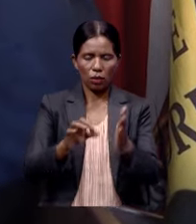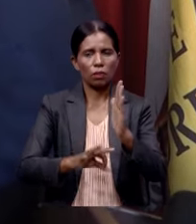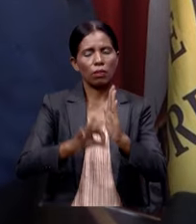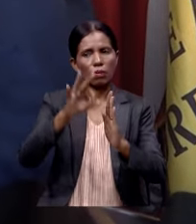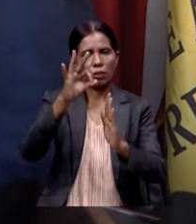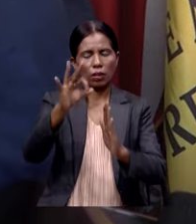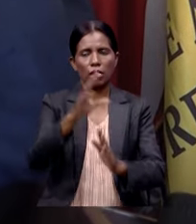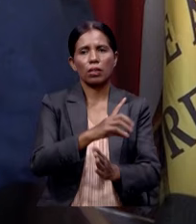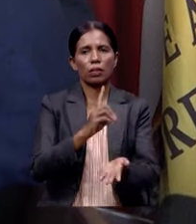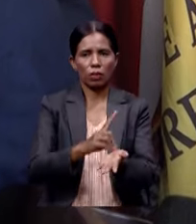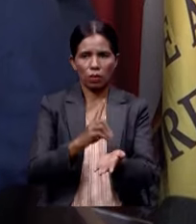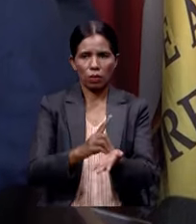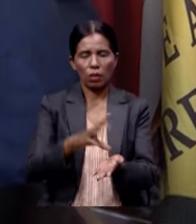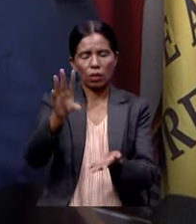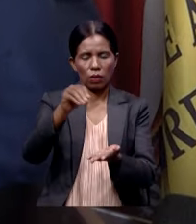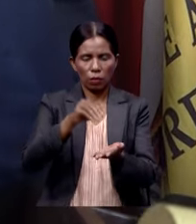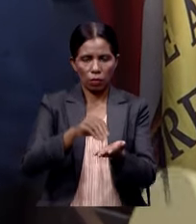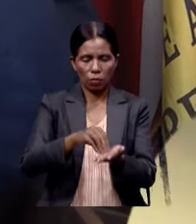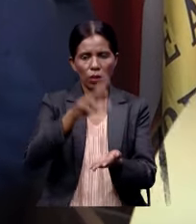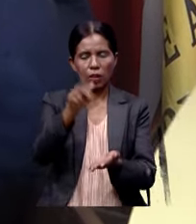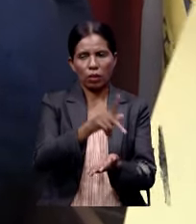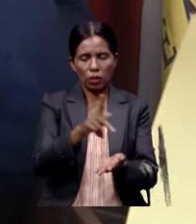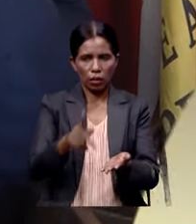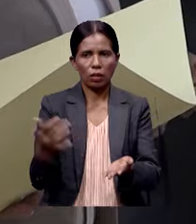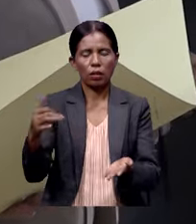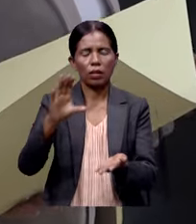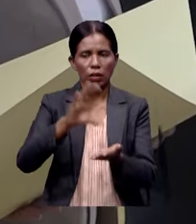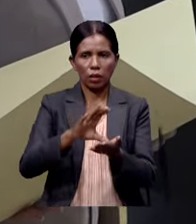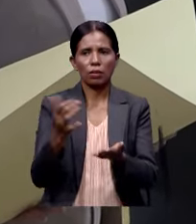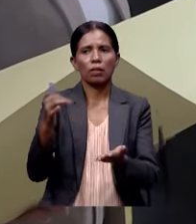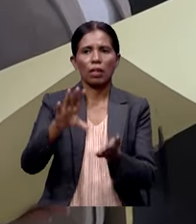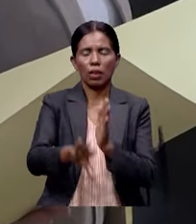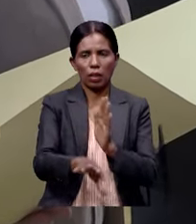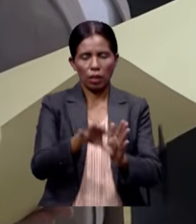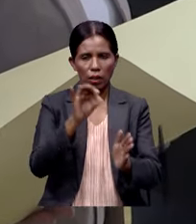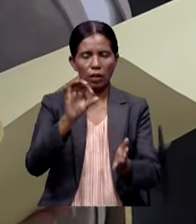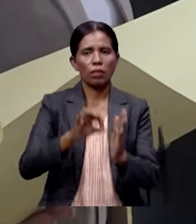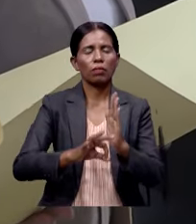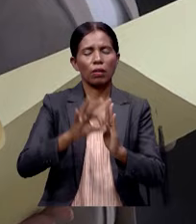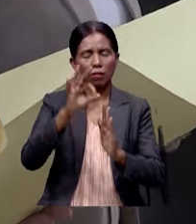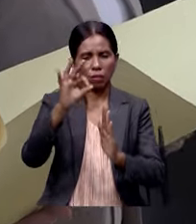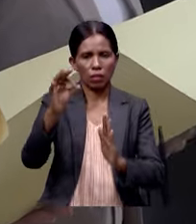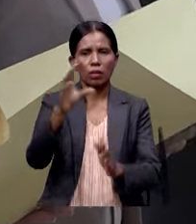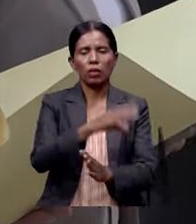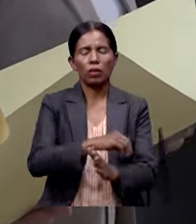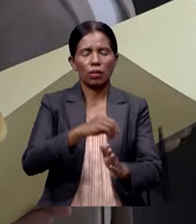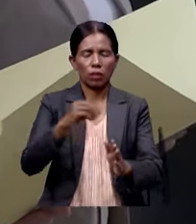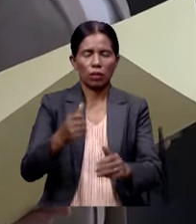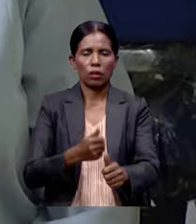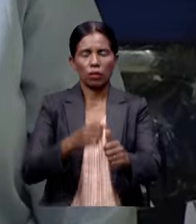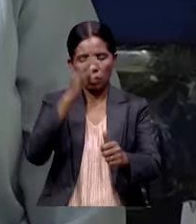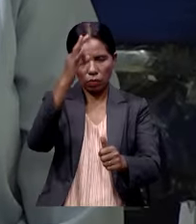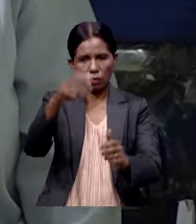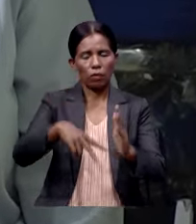Medicina, atu adota doutrina katolika nian, alen de sensia nebe sira hetan, iha Fakultad ho di aplika iha futuro, tuir valor katoliku